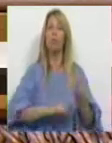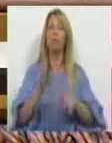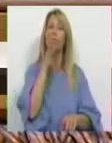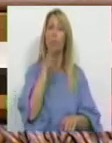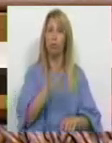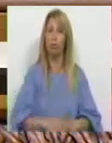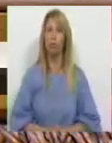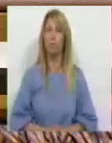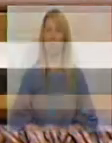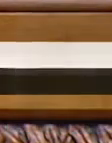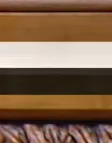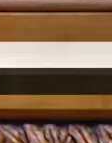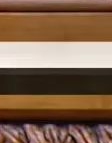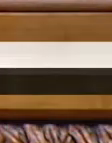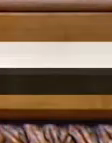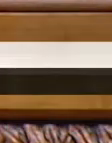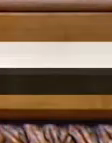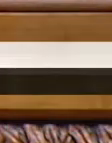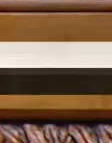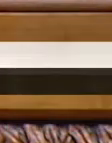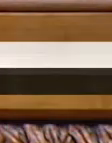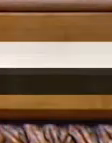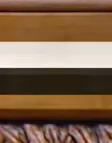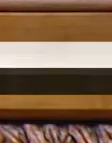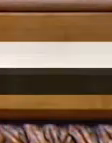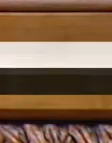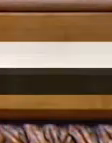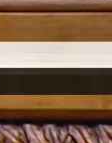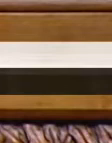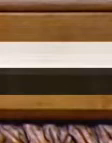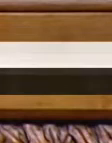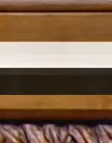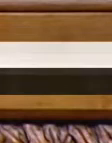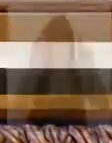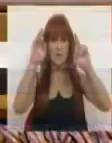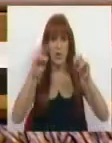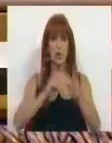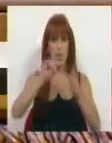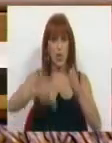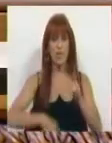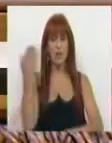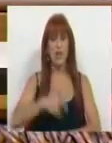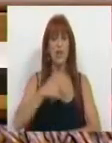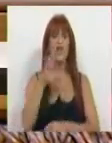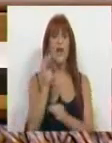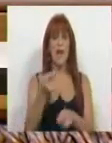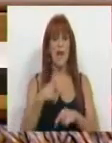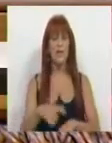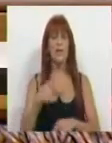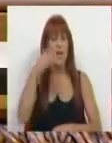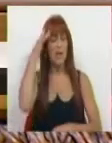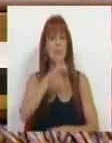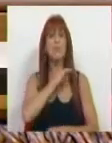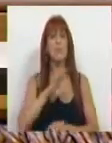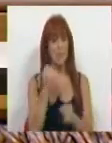à luz destes desígnios e da Convenção dos Direitos da Criança também, consideramos que permitir o